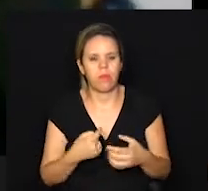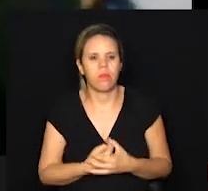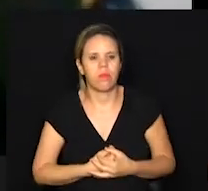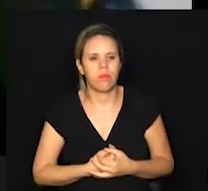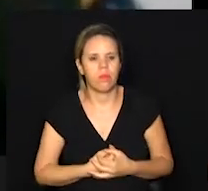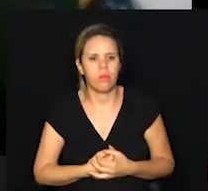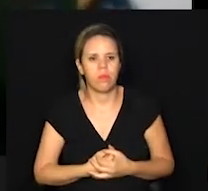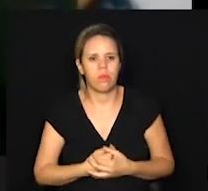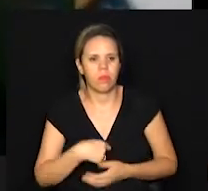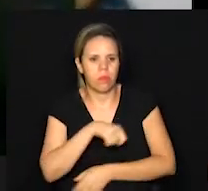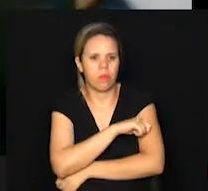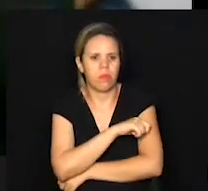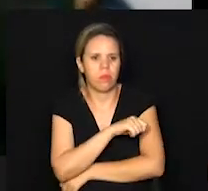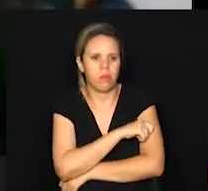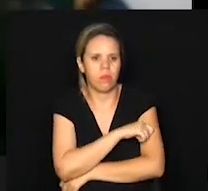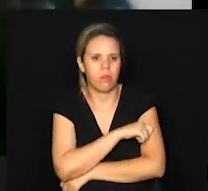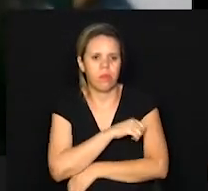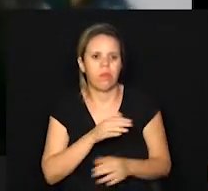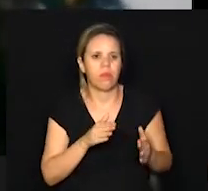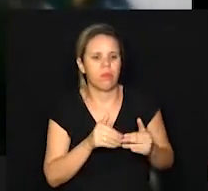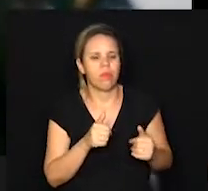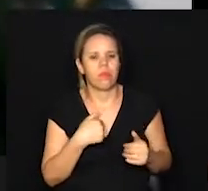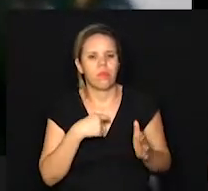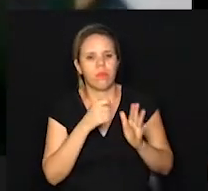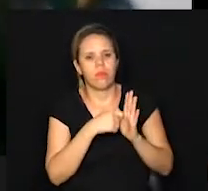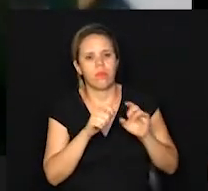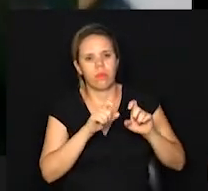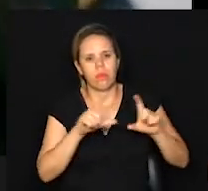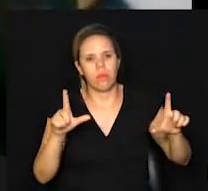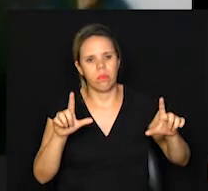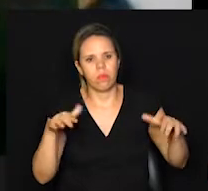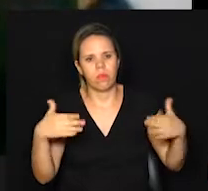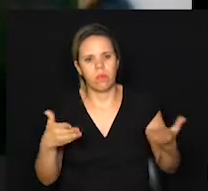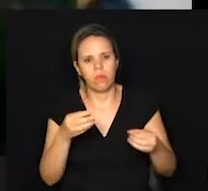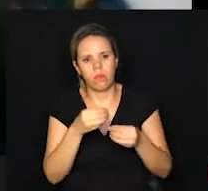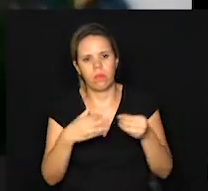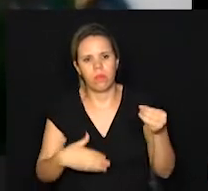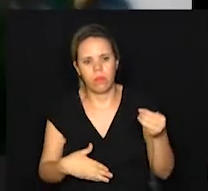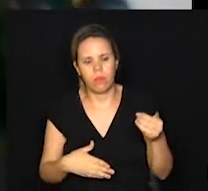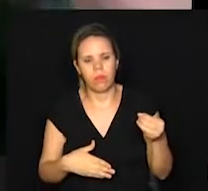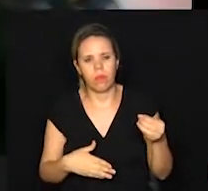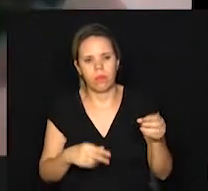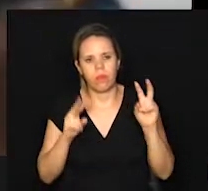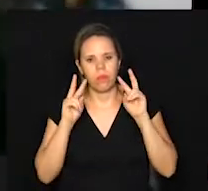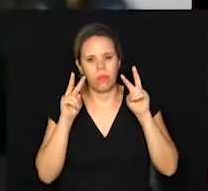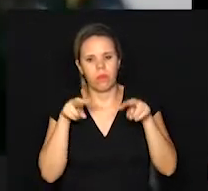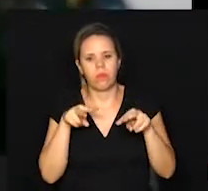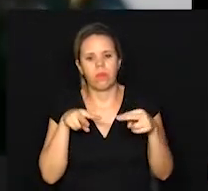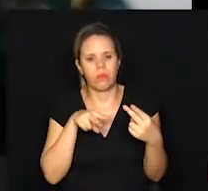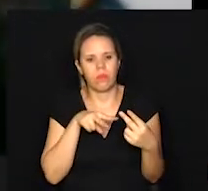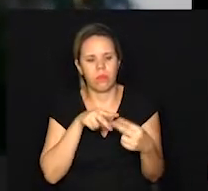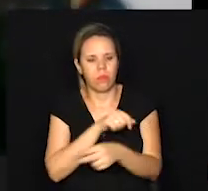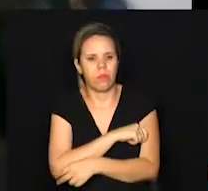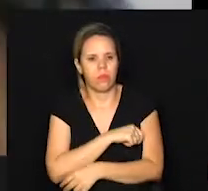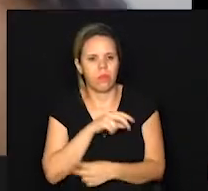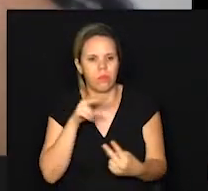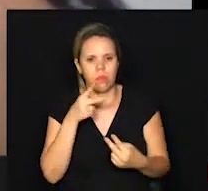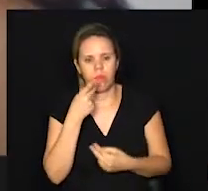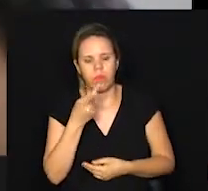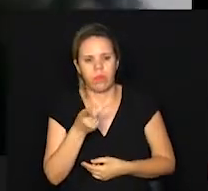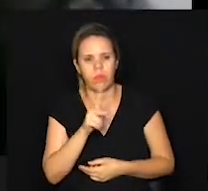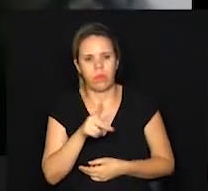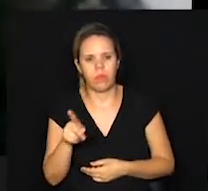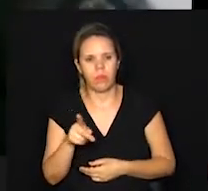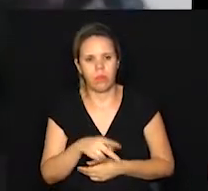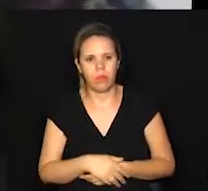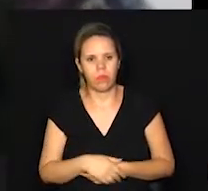de aula e os meus alunos me pediam. Eu escrevia no quadro qual era o conteúdo, eu olhava para eles olhavam para mim e diziam assim,